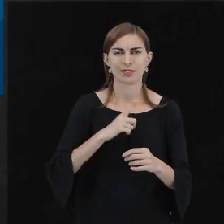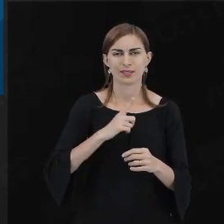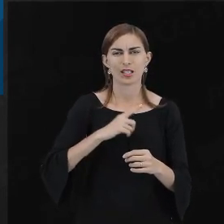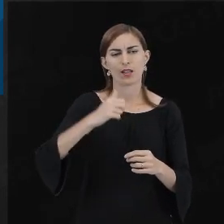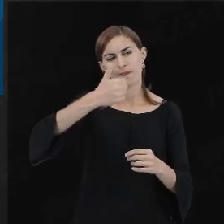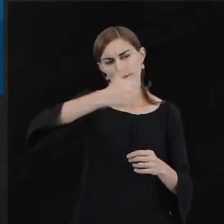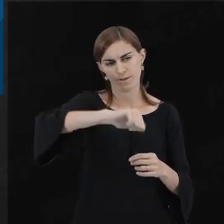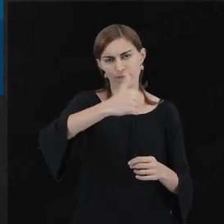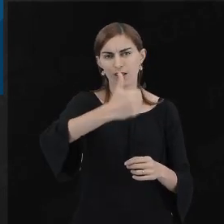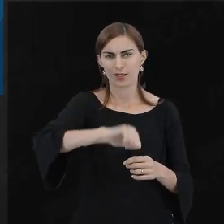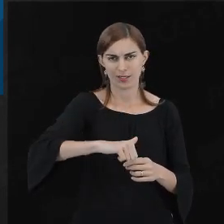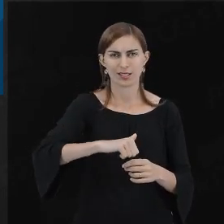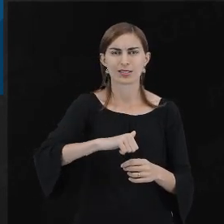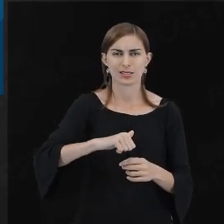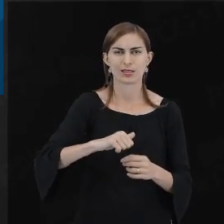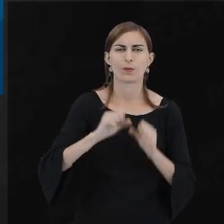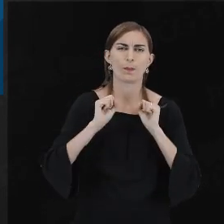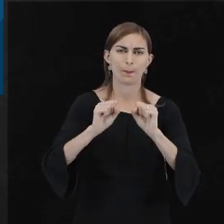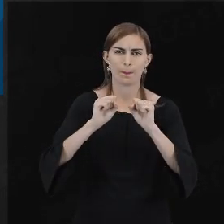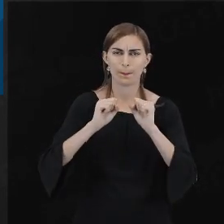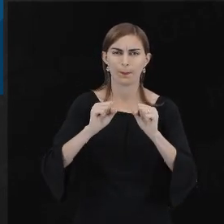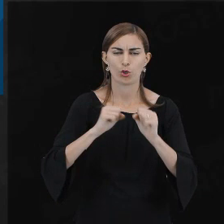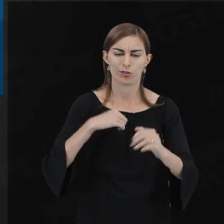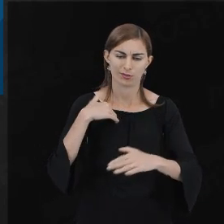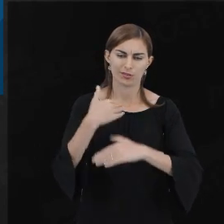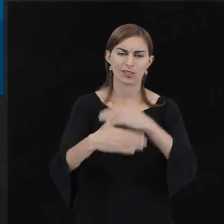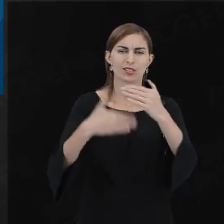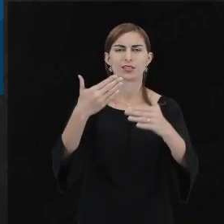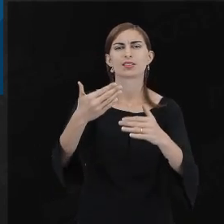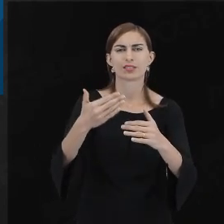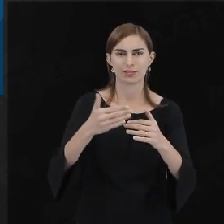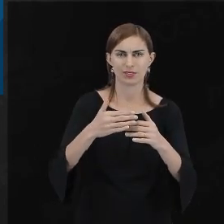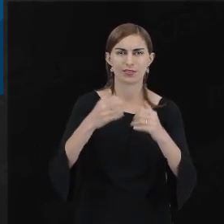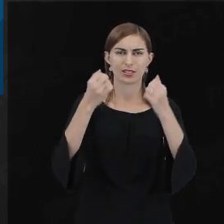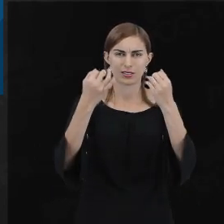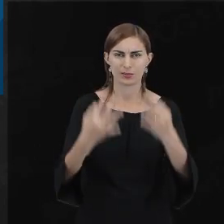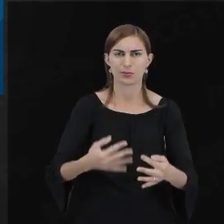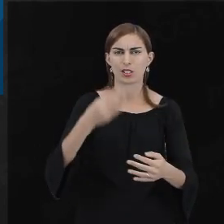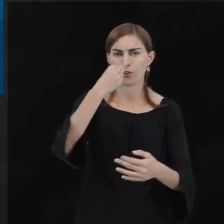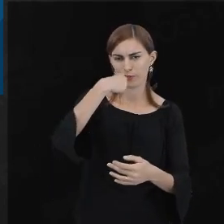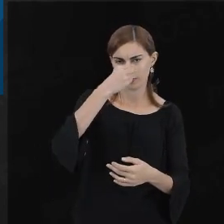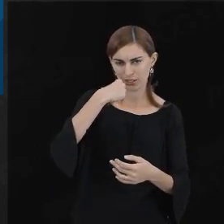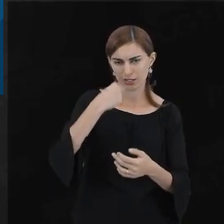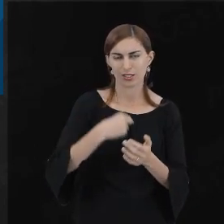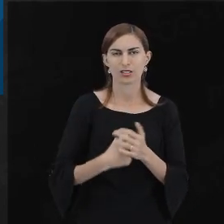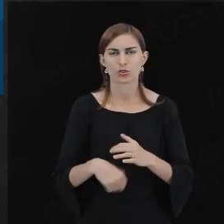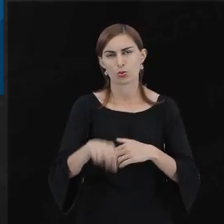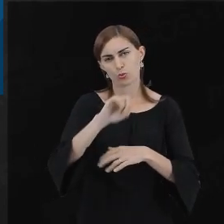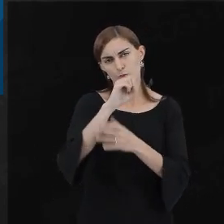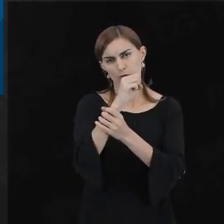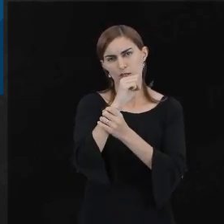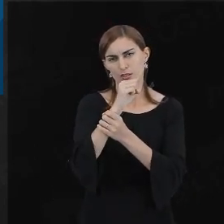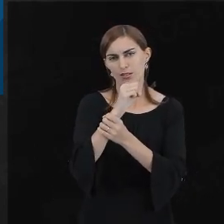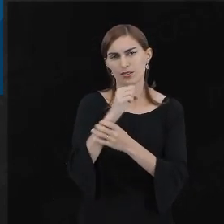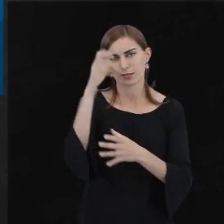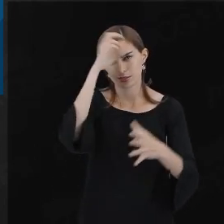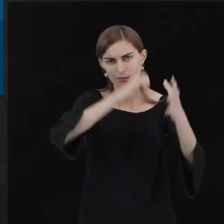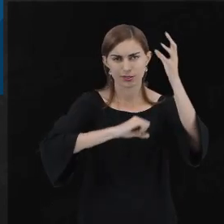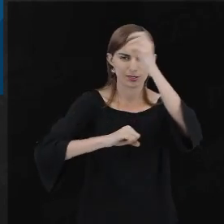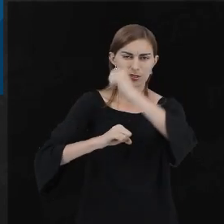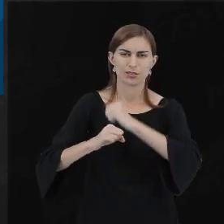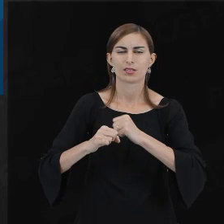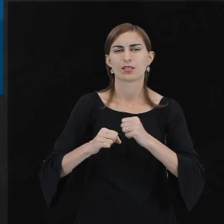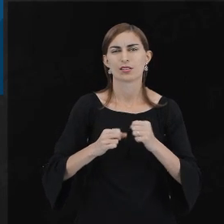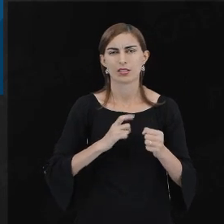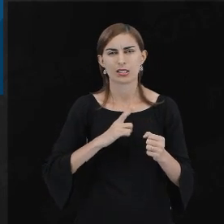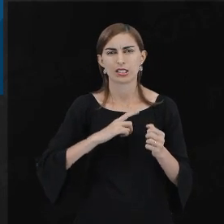sistema, entregar a alguém essas notas que foram lançadas. Se eu penso